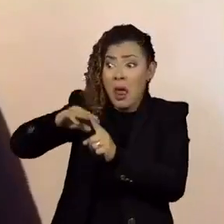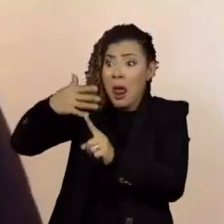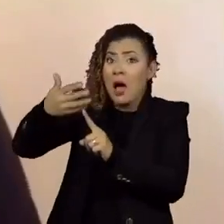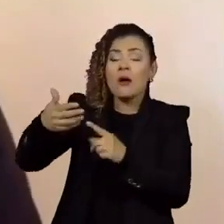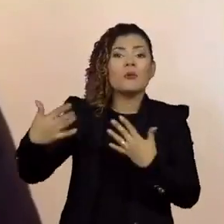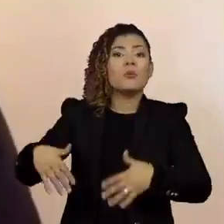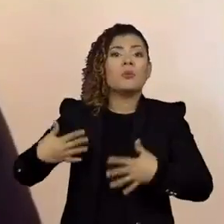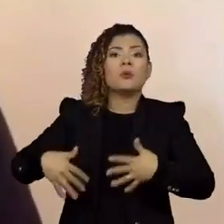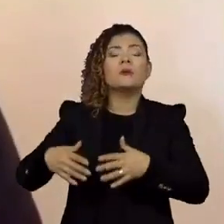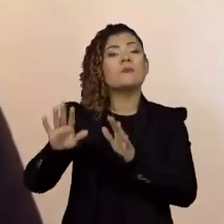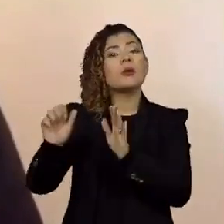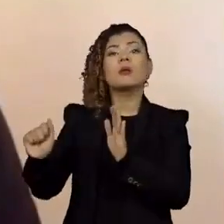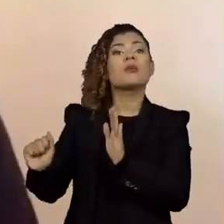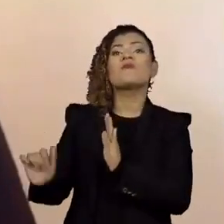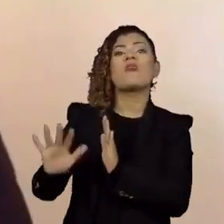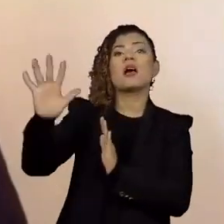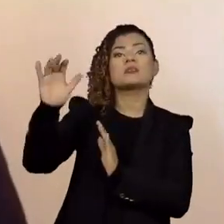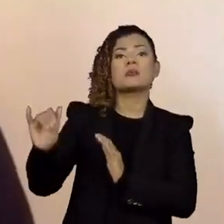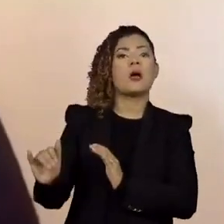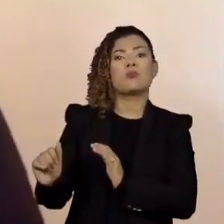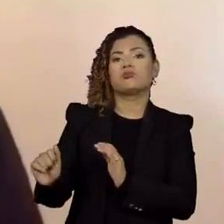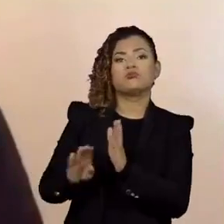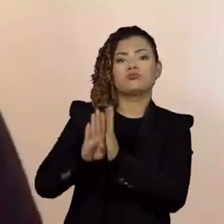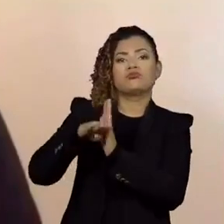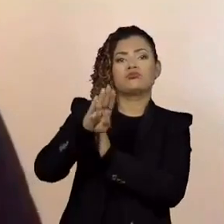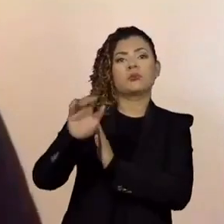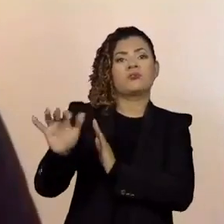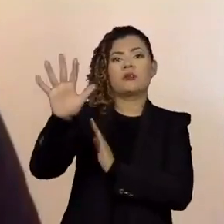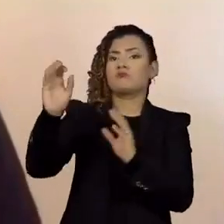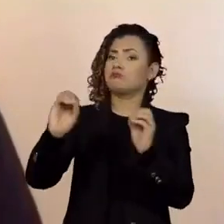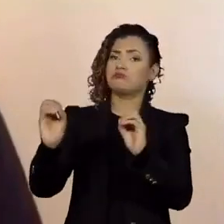teve nenhuma inflação, ao contrário, as economias continuaram